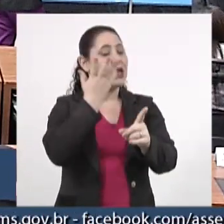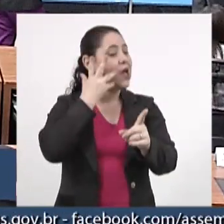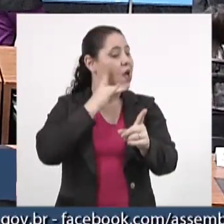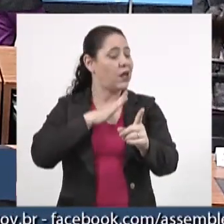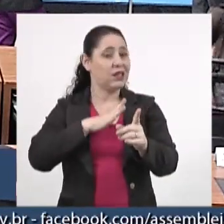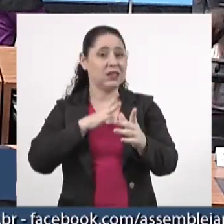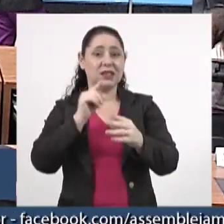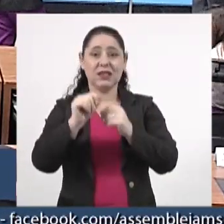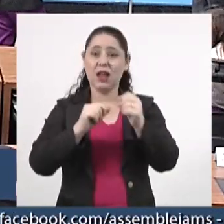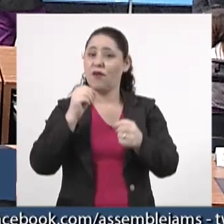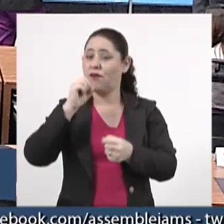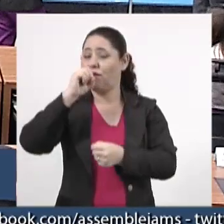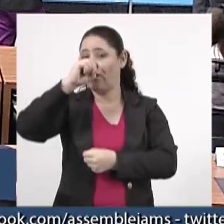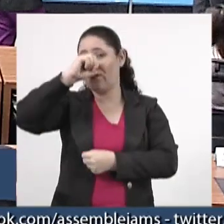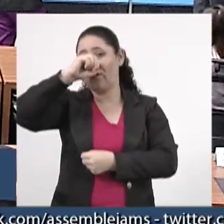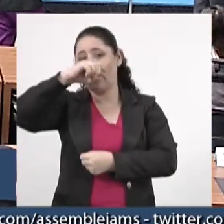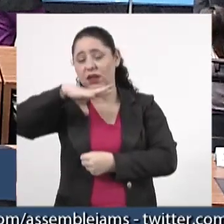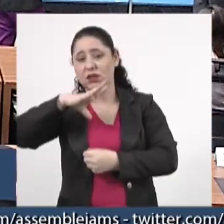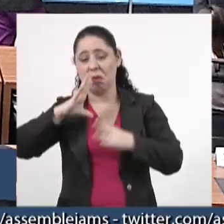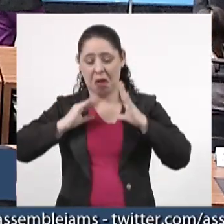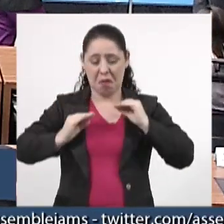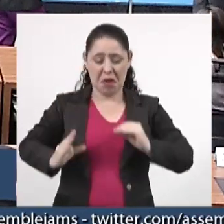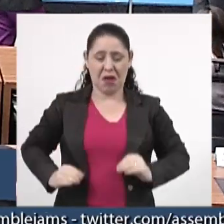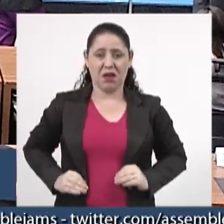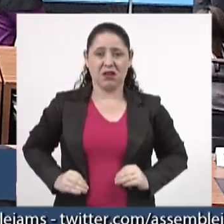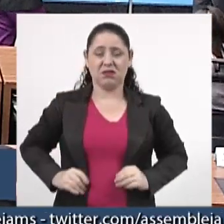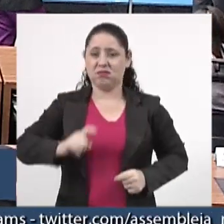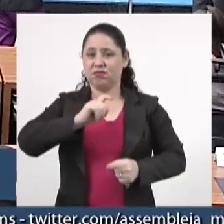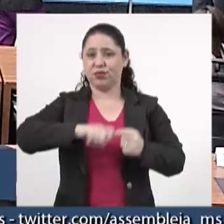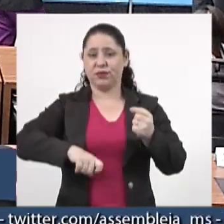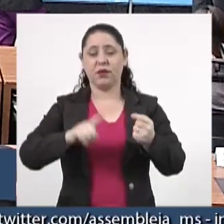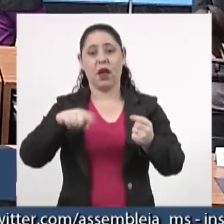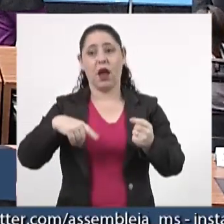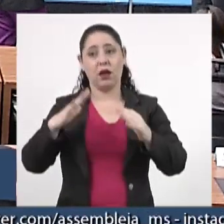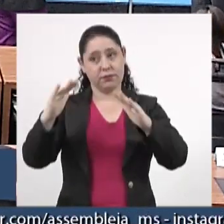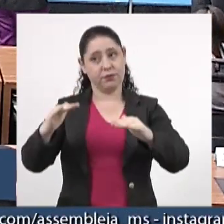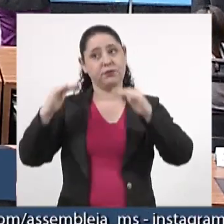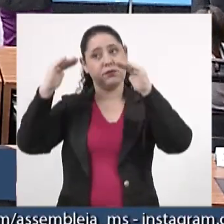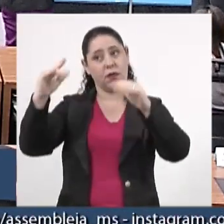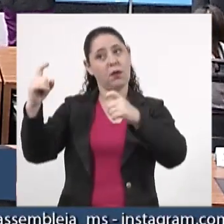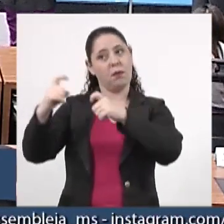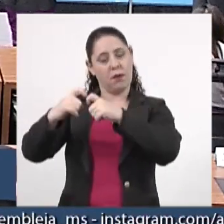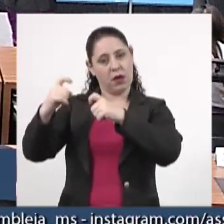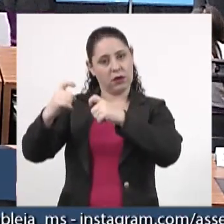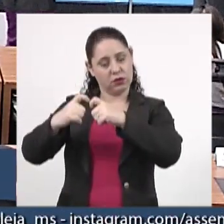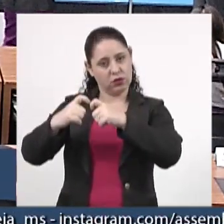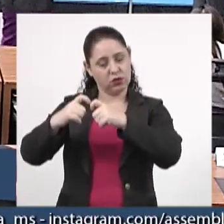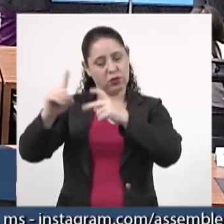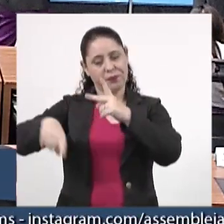está sendo vítima de uma situação como esta. É a autoridade